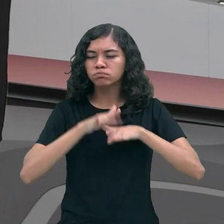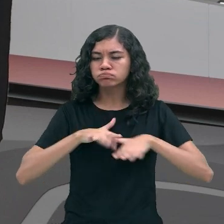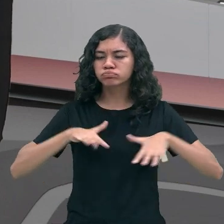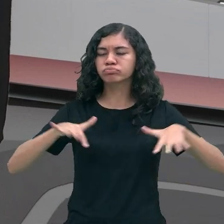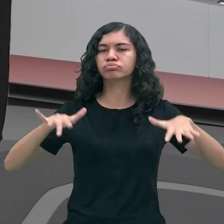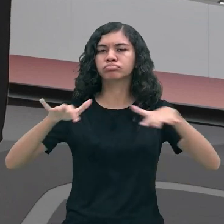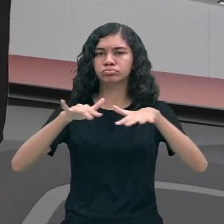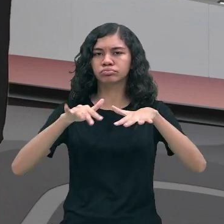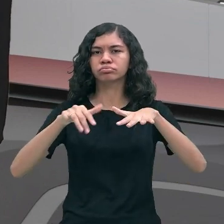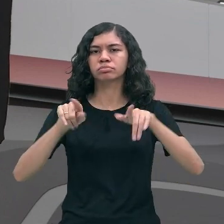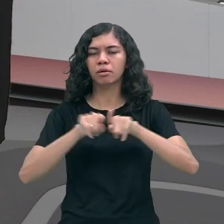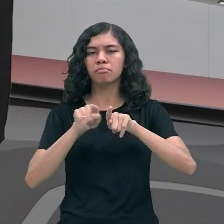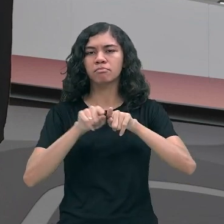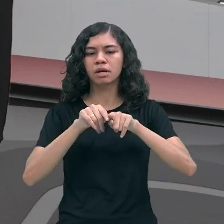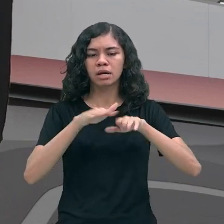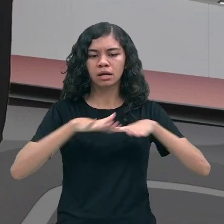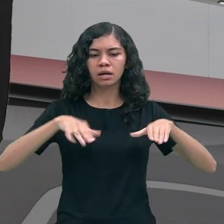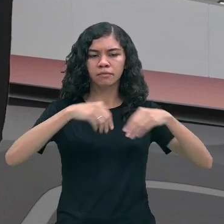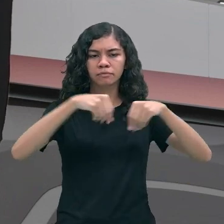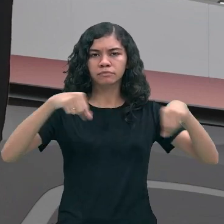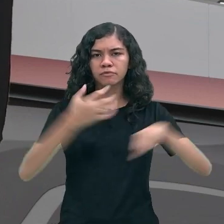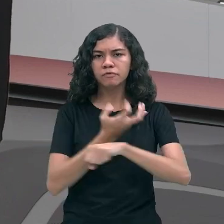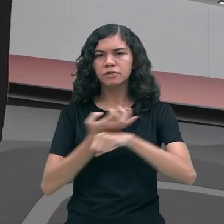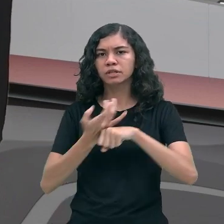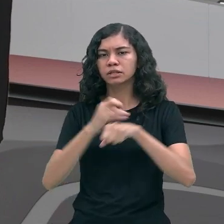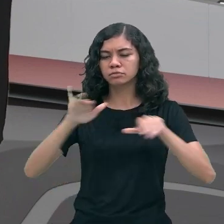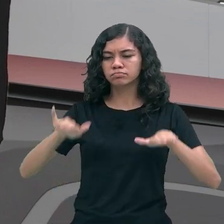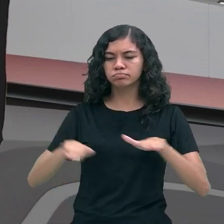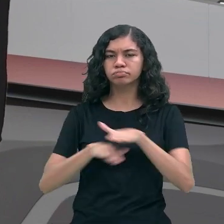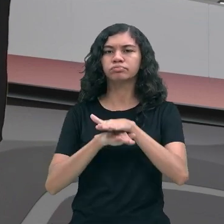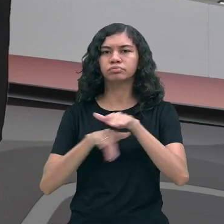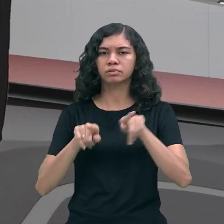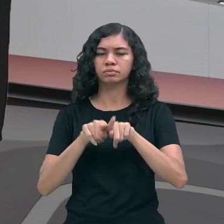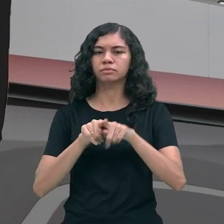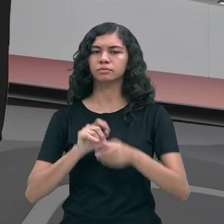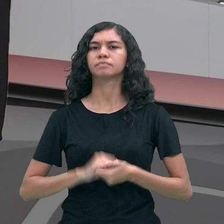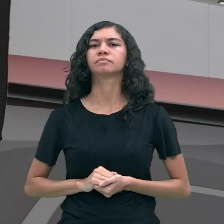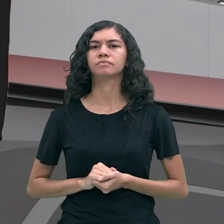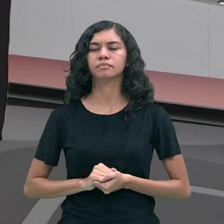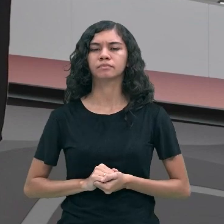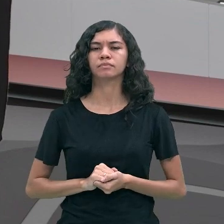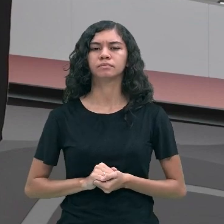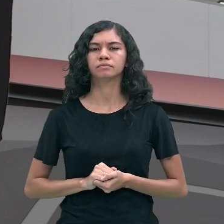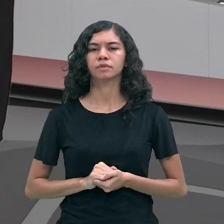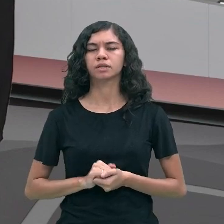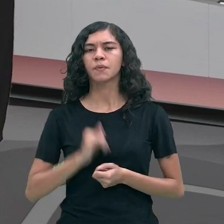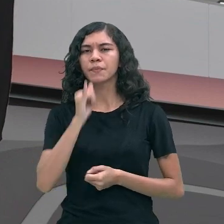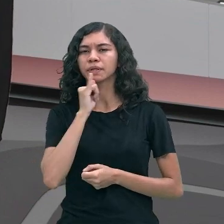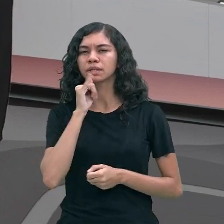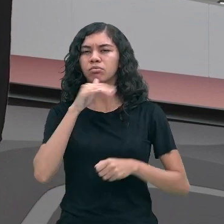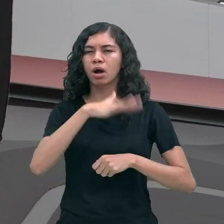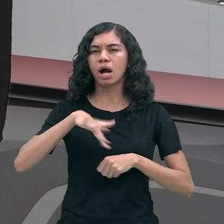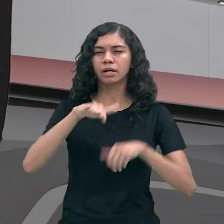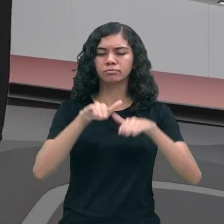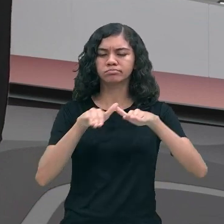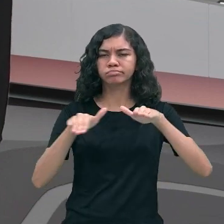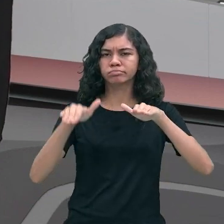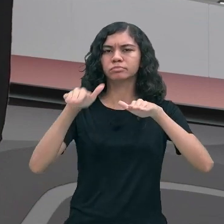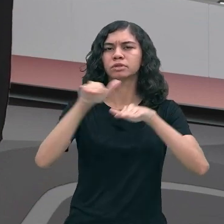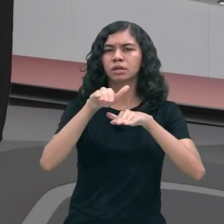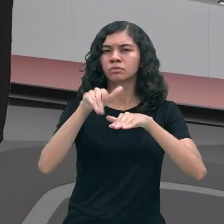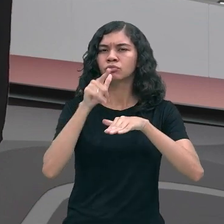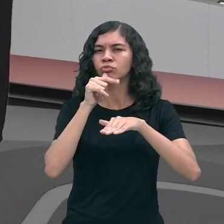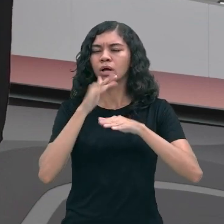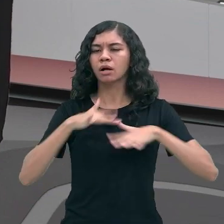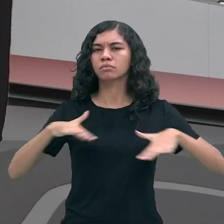mais baixa vai ter uma característica mais semelhante à do igapó, e aquelas que estão em áreas mais elevadas, que não vão ser atingidas pela